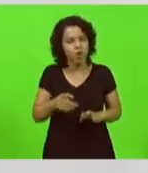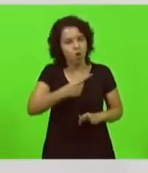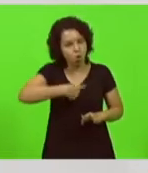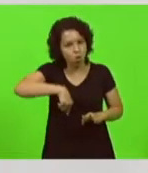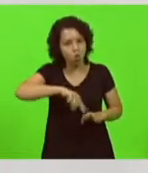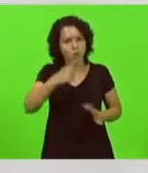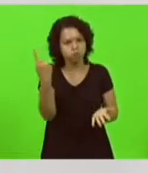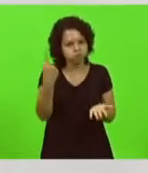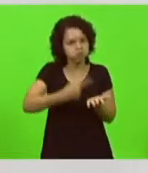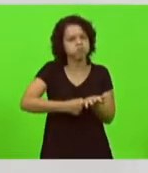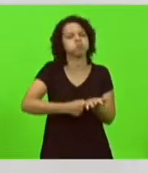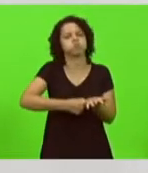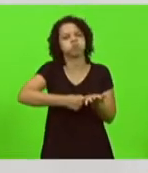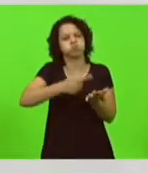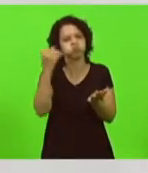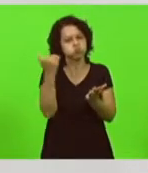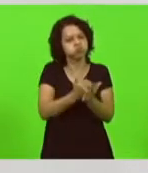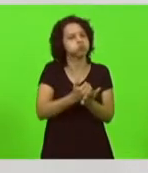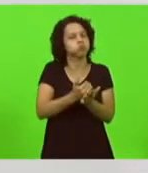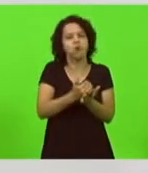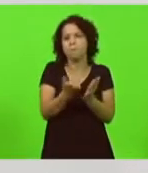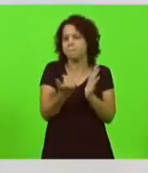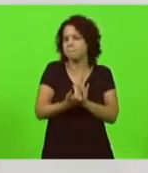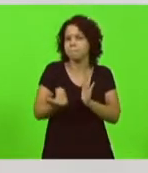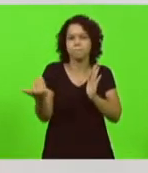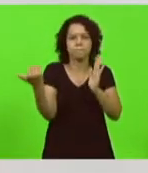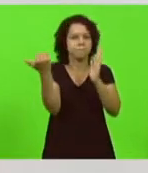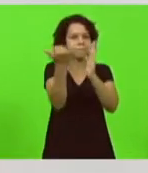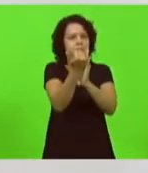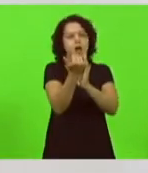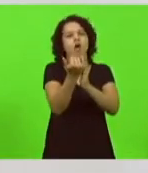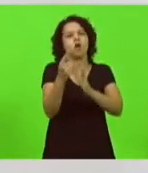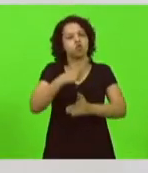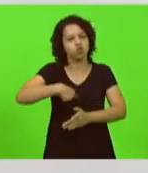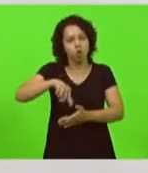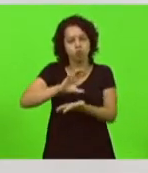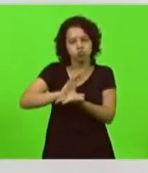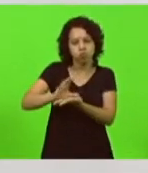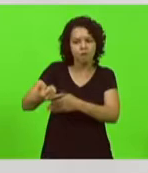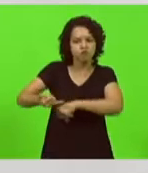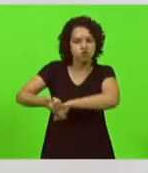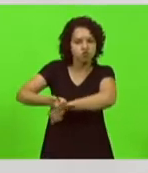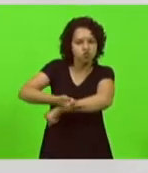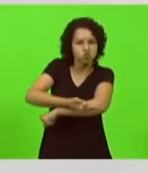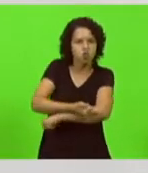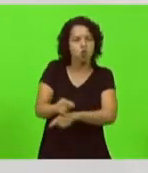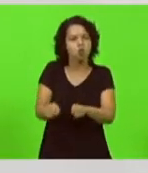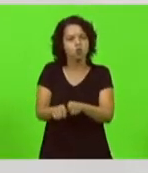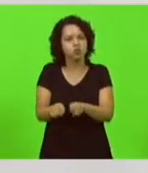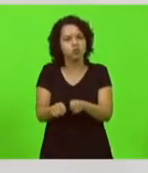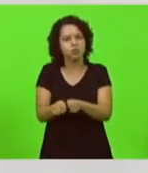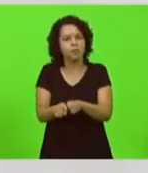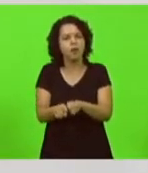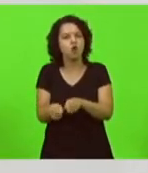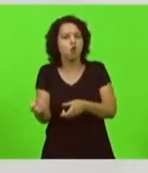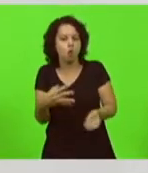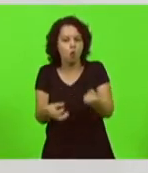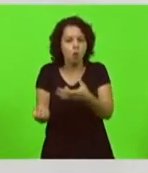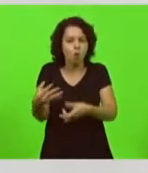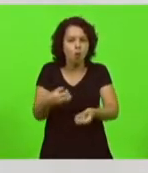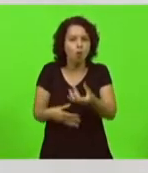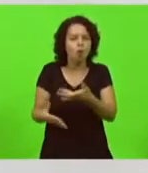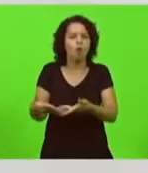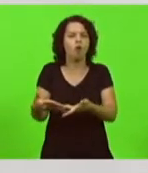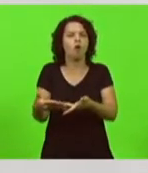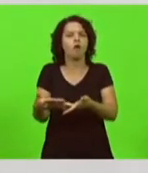e fomos além. Realizamos investimentos em infraestrutura, modernizamos a máquina pública, aumentamos o